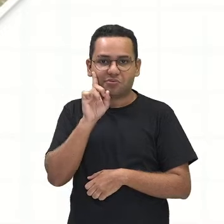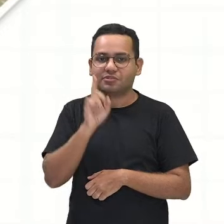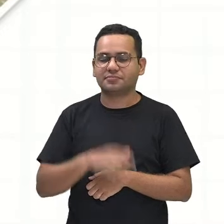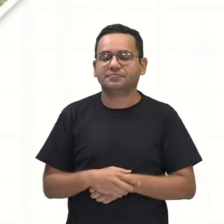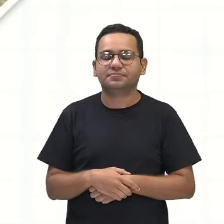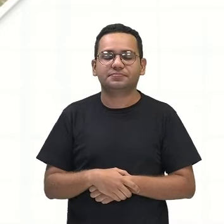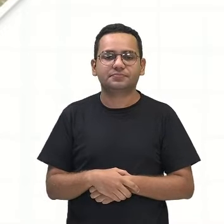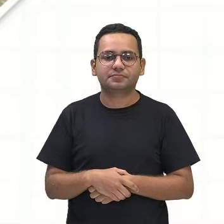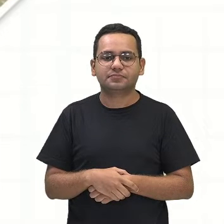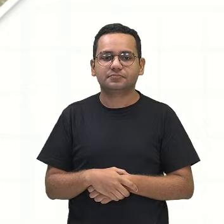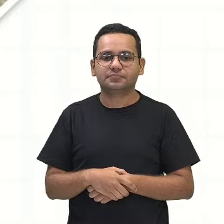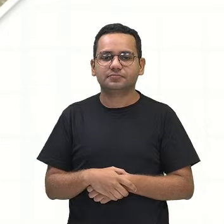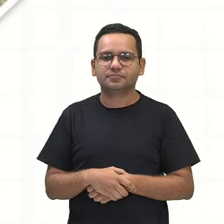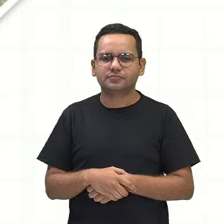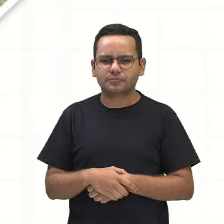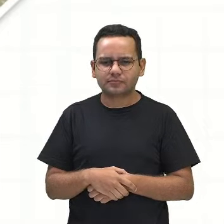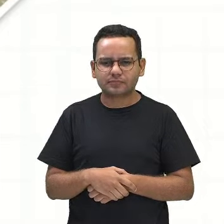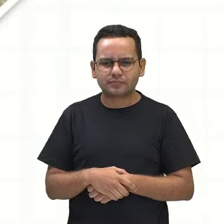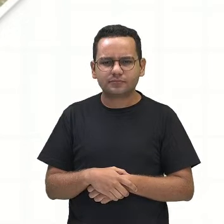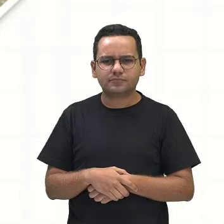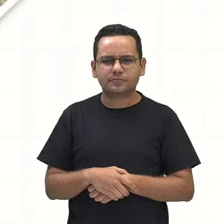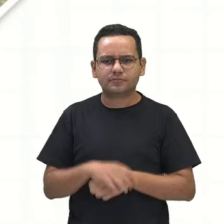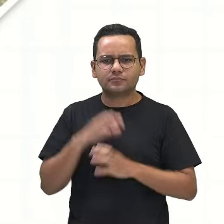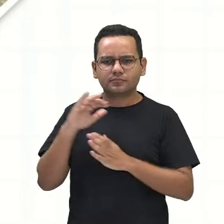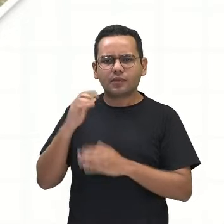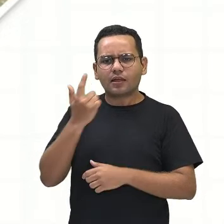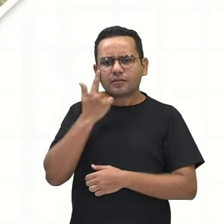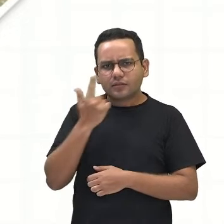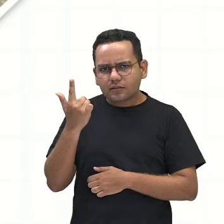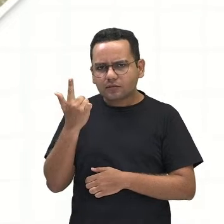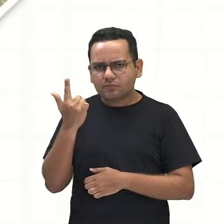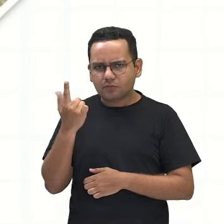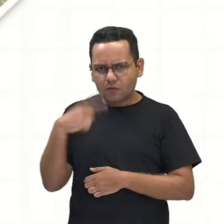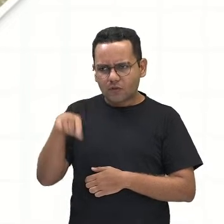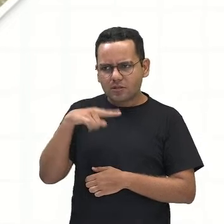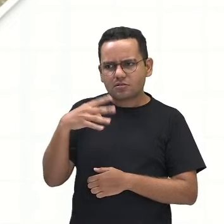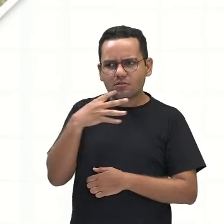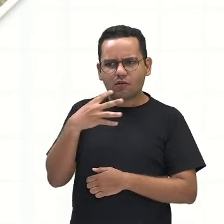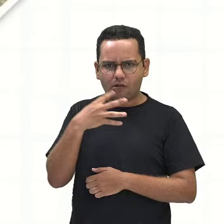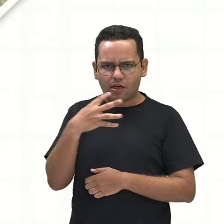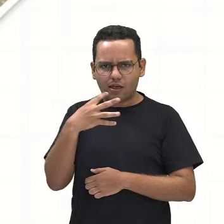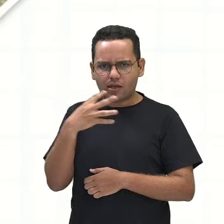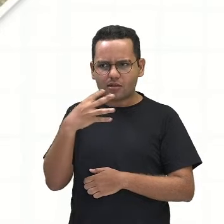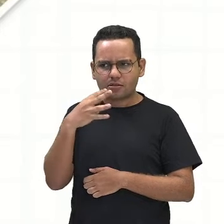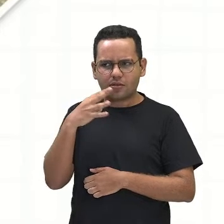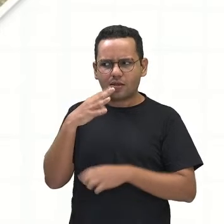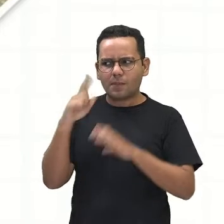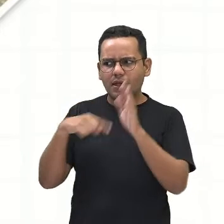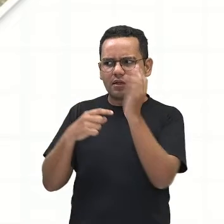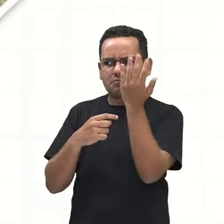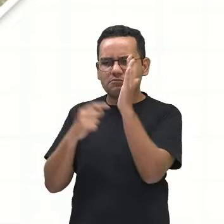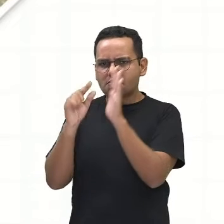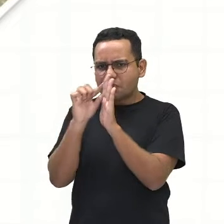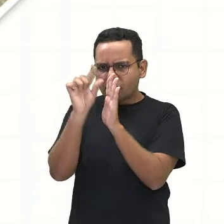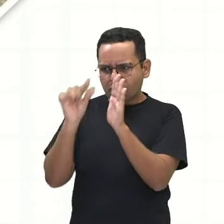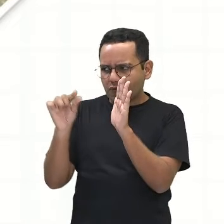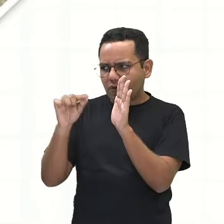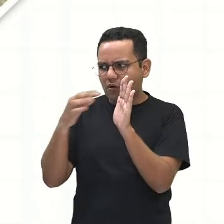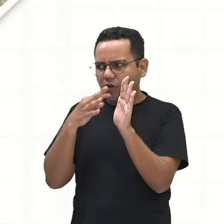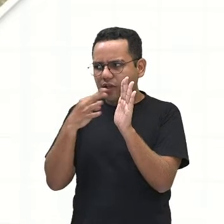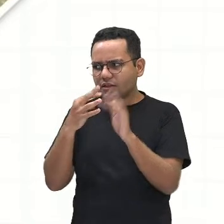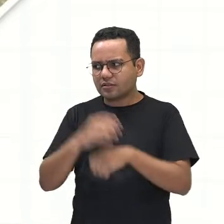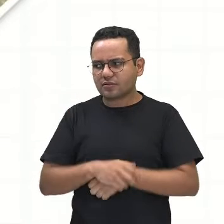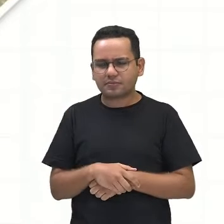E esse daqui, quem é que reconhece aí pela flor, né, essa característica aí